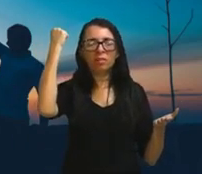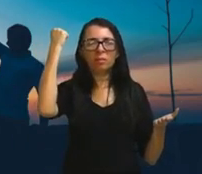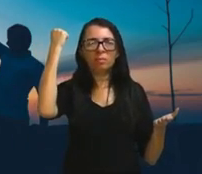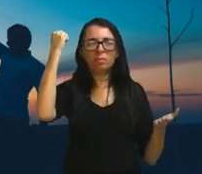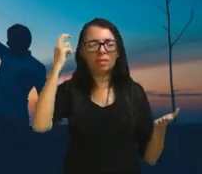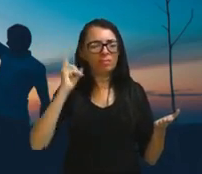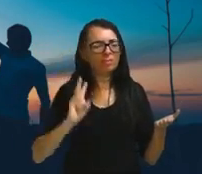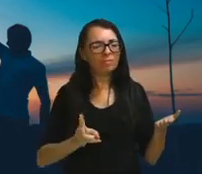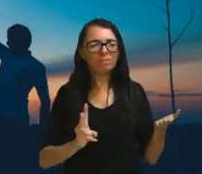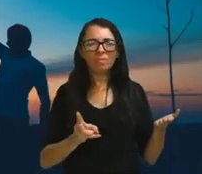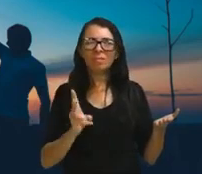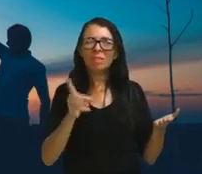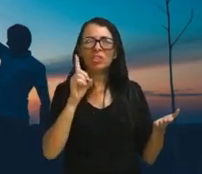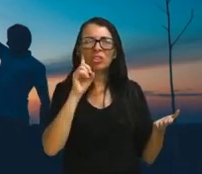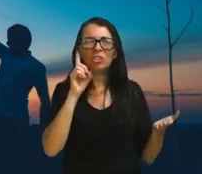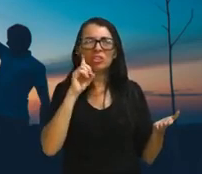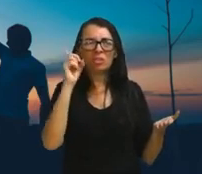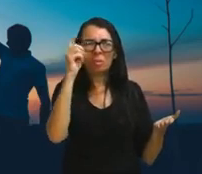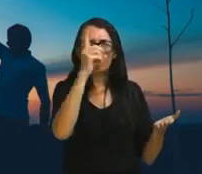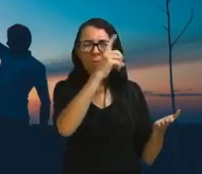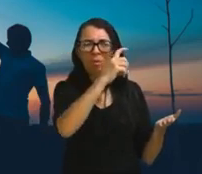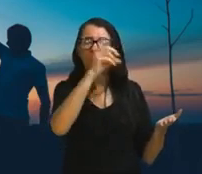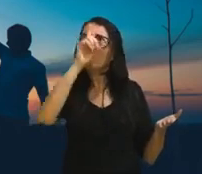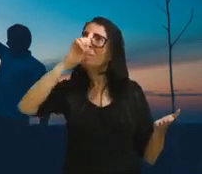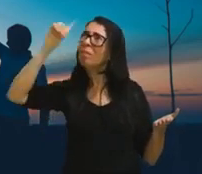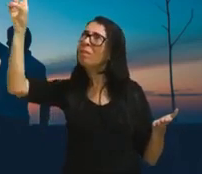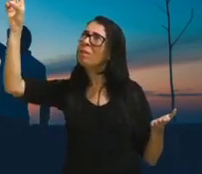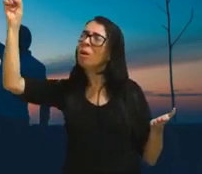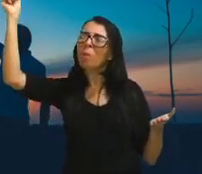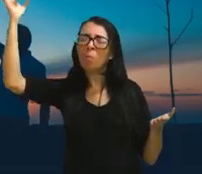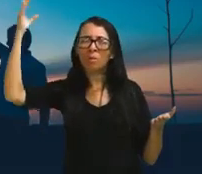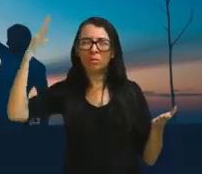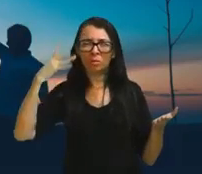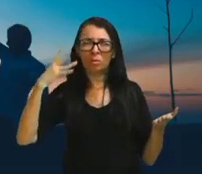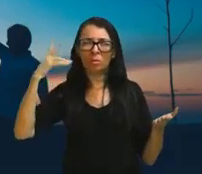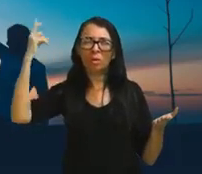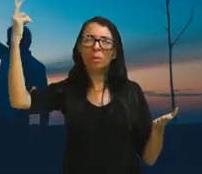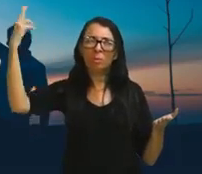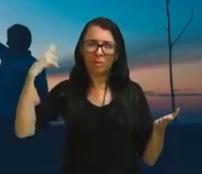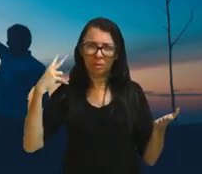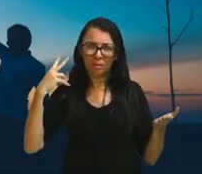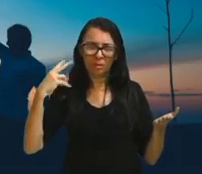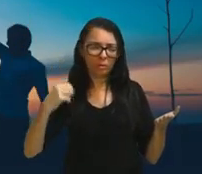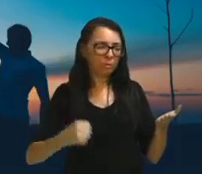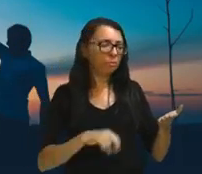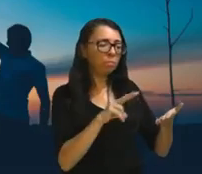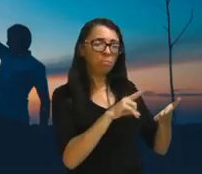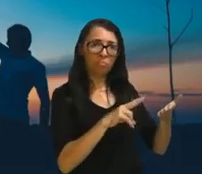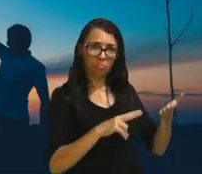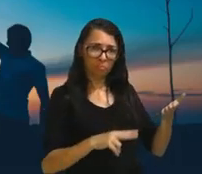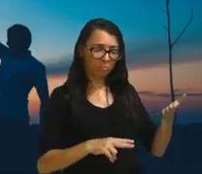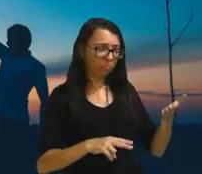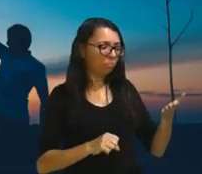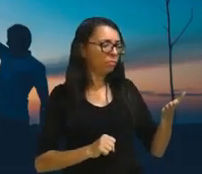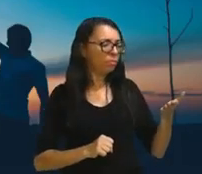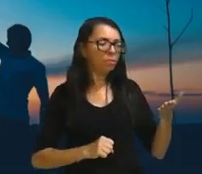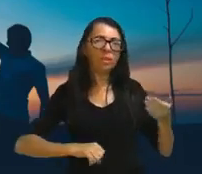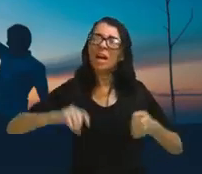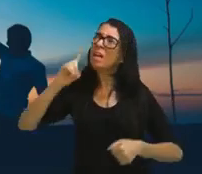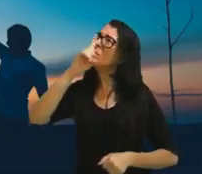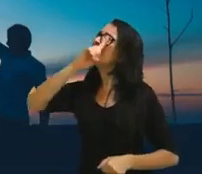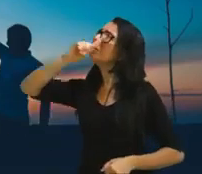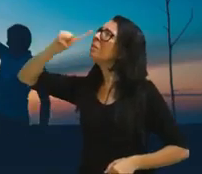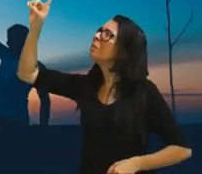afligidos. E diz assim a palavra do Senhor: o Senhor Deus é bom, Ele é bondoso,